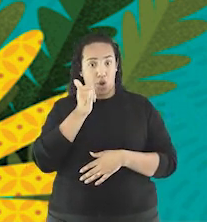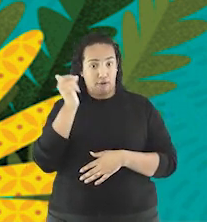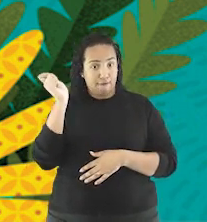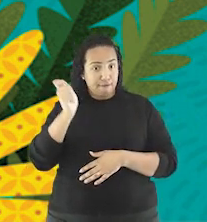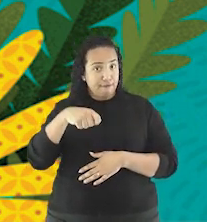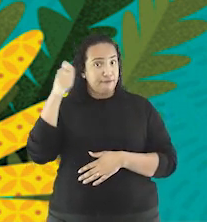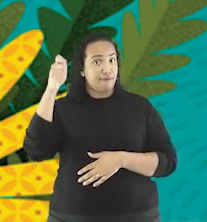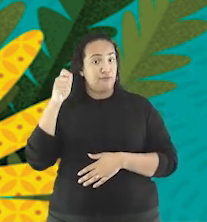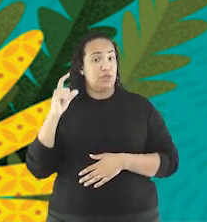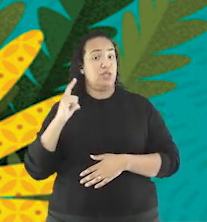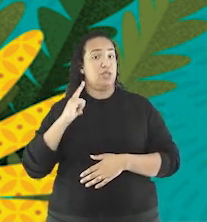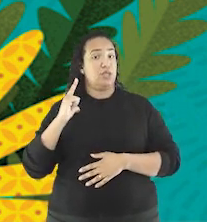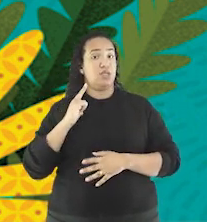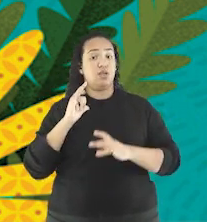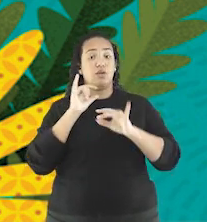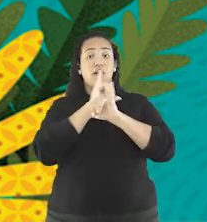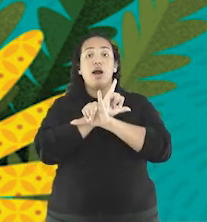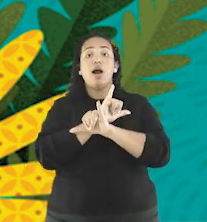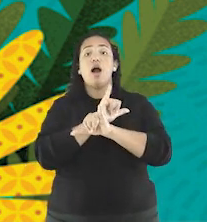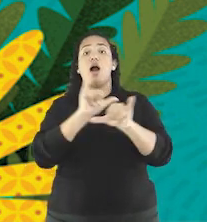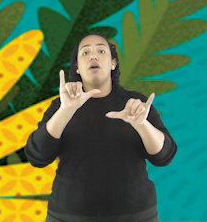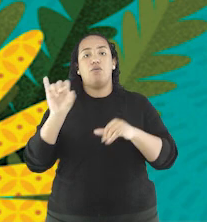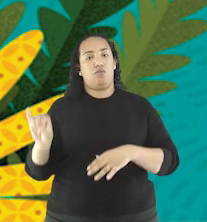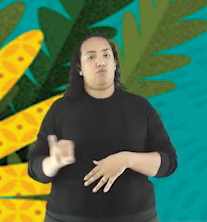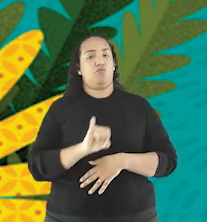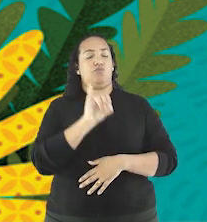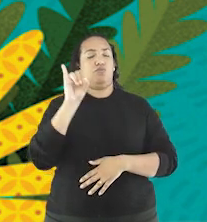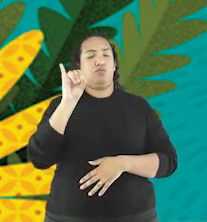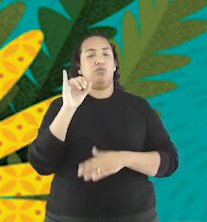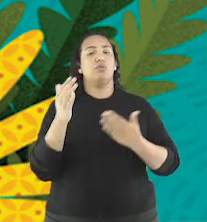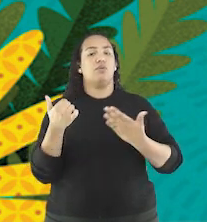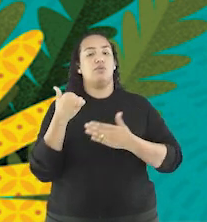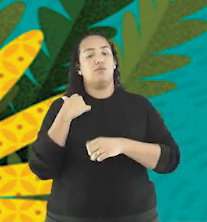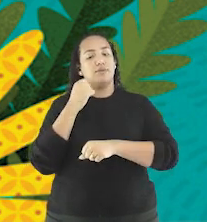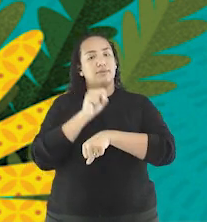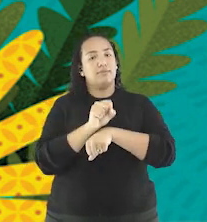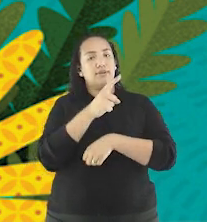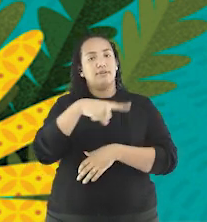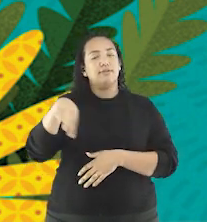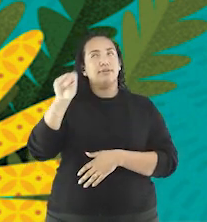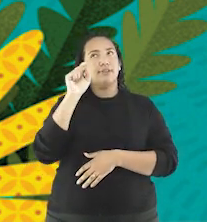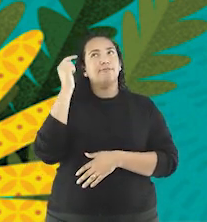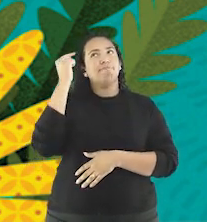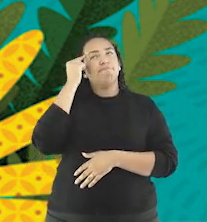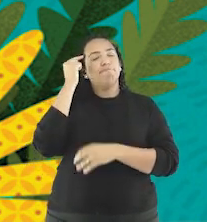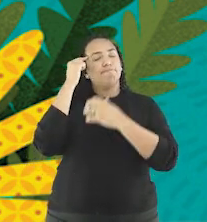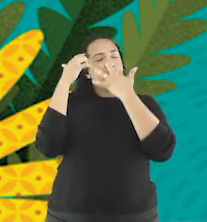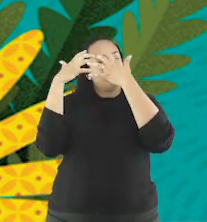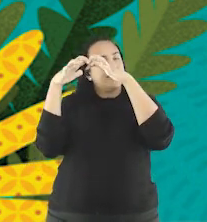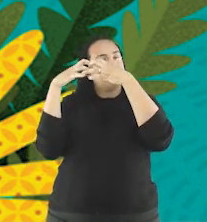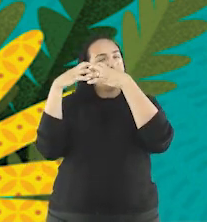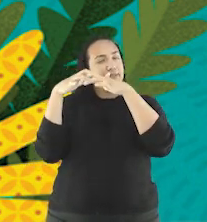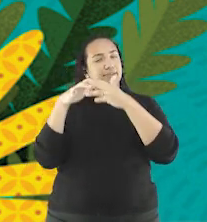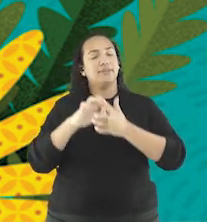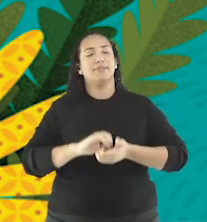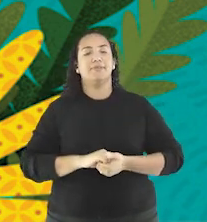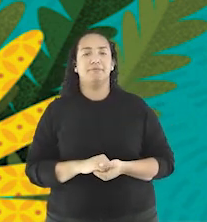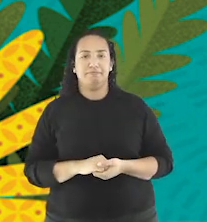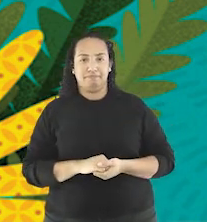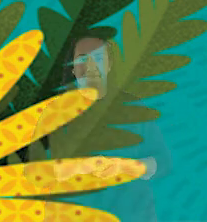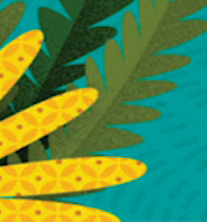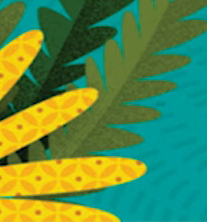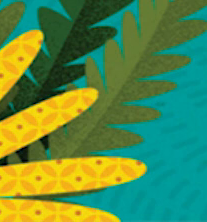há uma mensagem muito importante? Vou dar um tempinho para vocês pensarem a respeito.